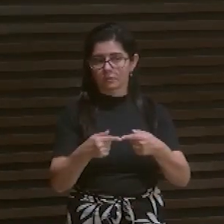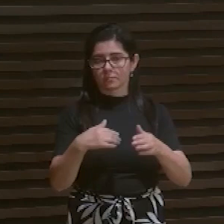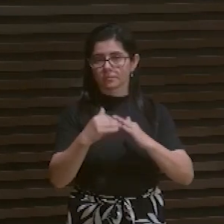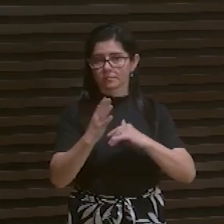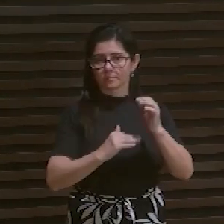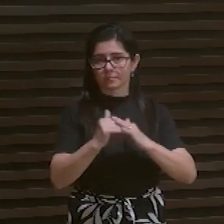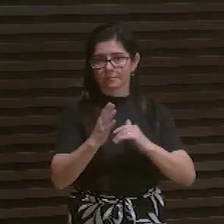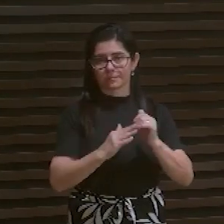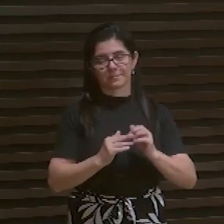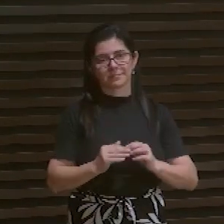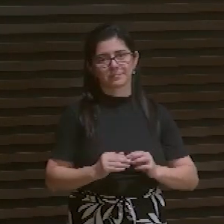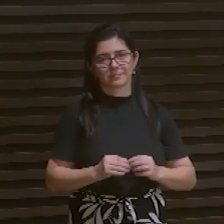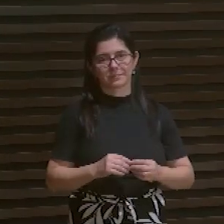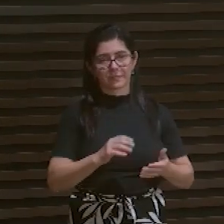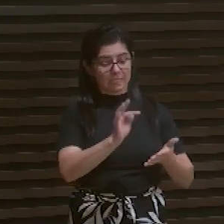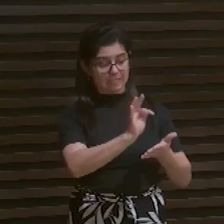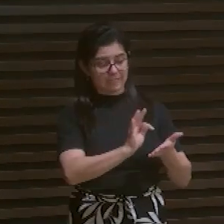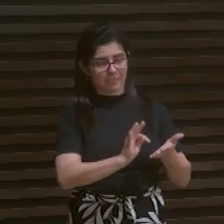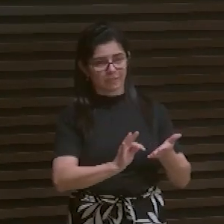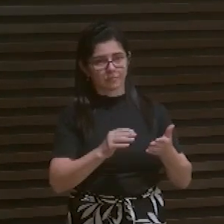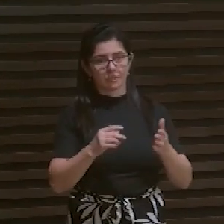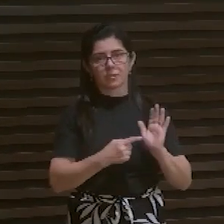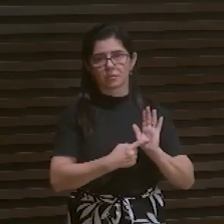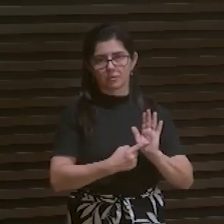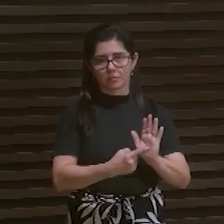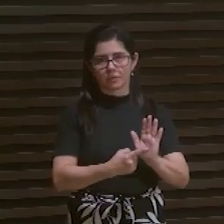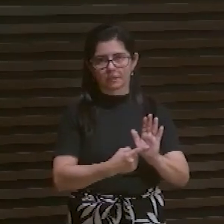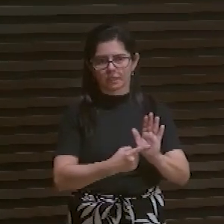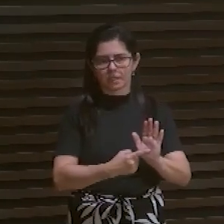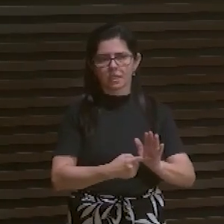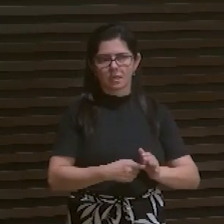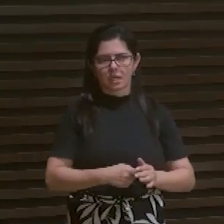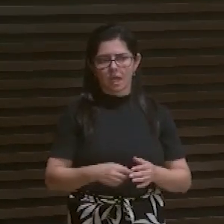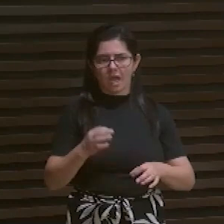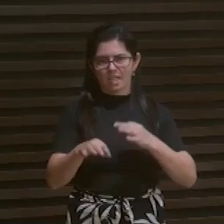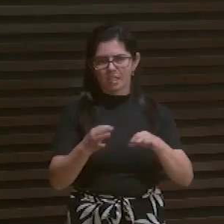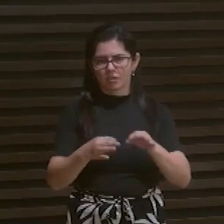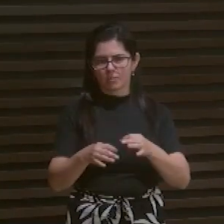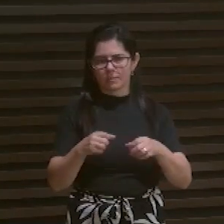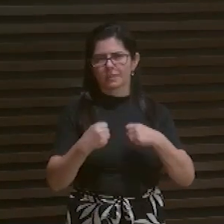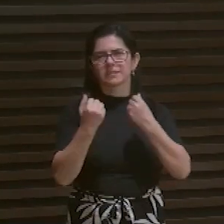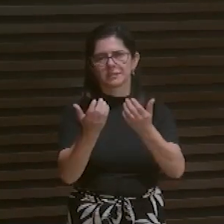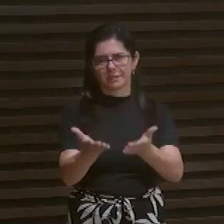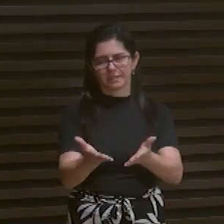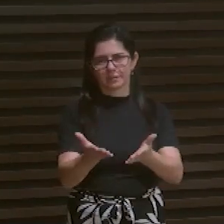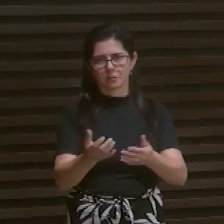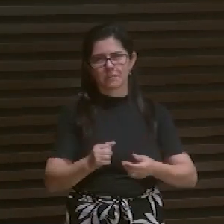esse texto aqui também fala sobre essa recompensa que vai ser dada, né? Porque o texto fala que se alguém construiu, se o que alguém